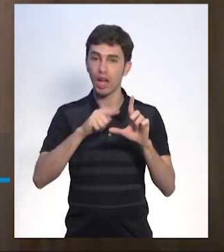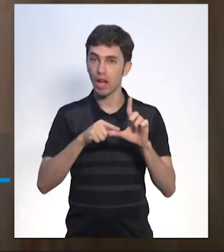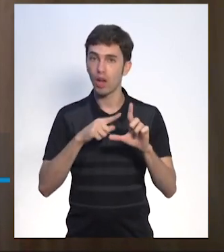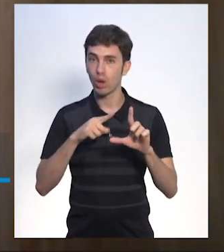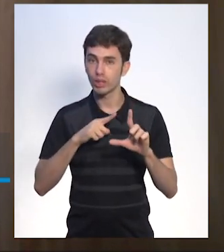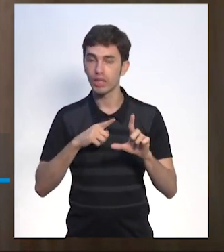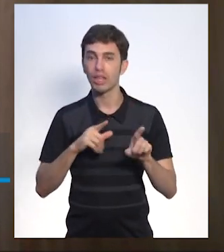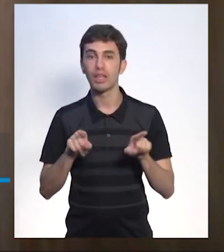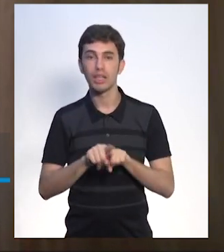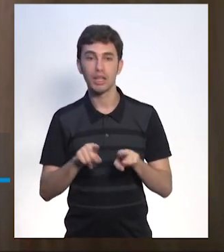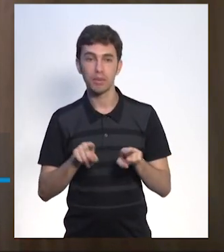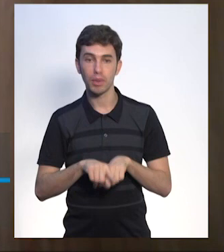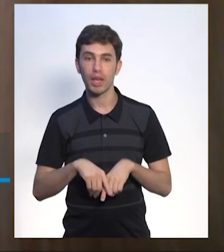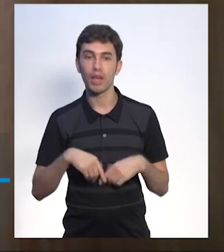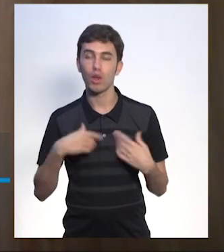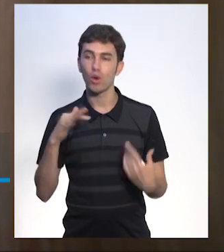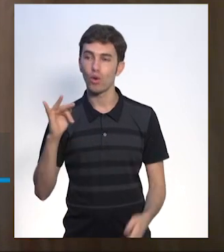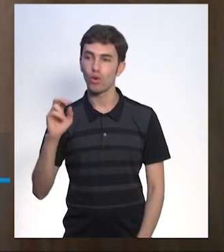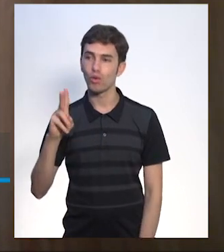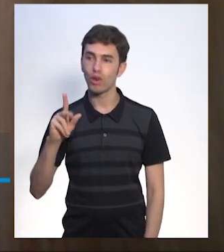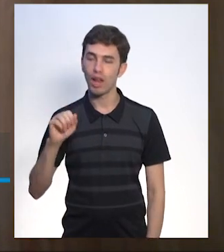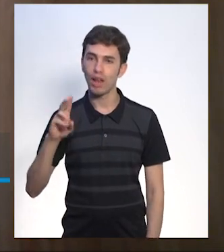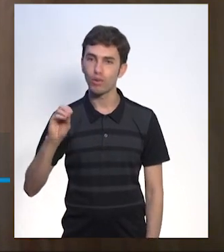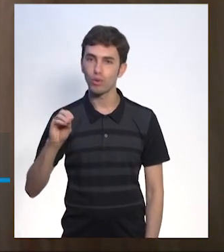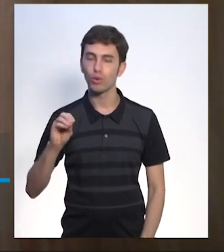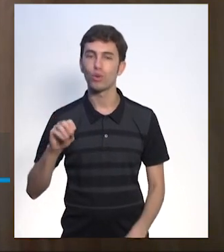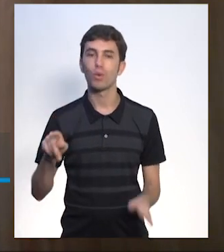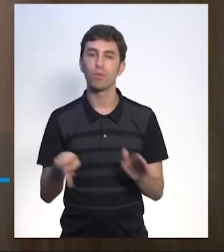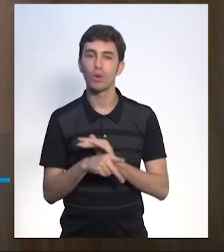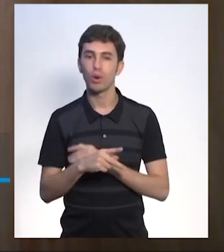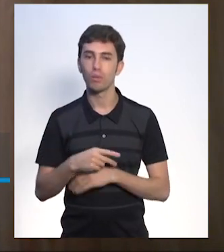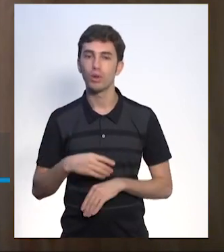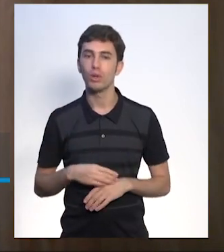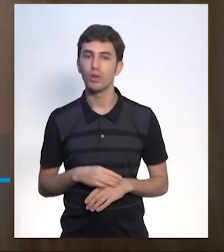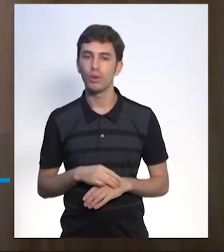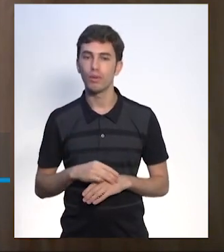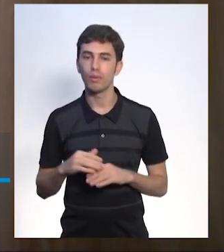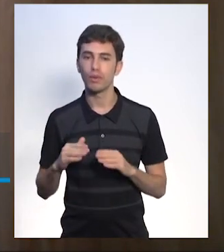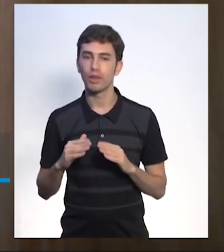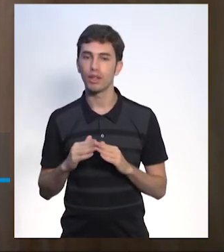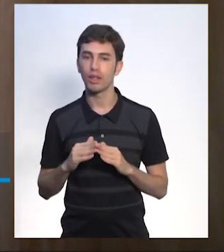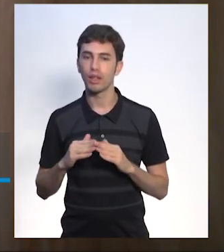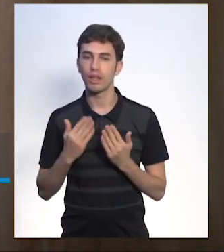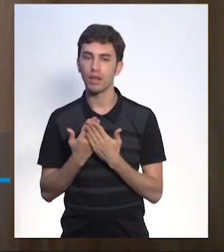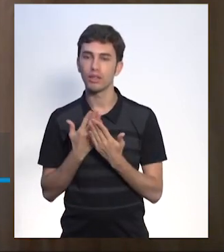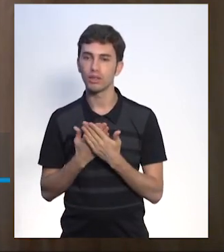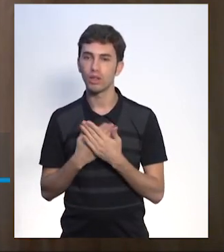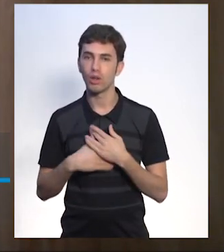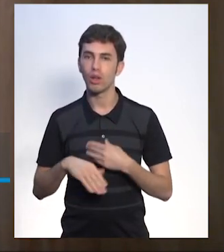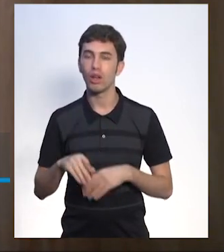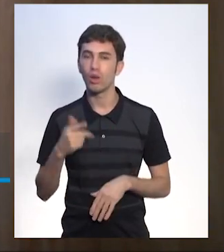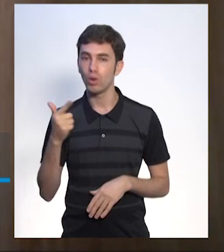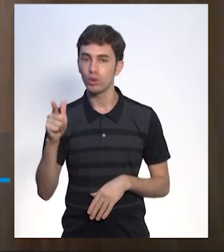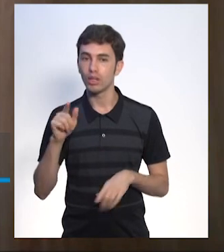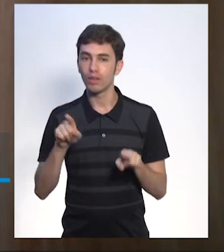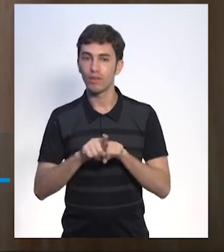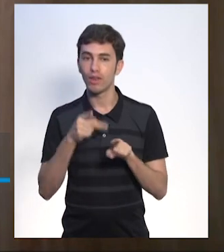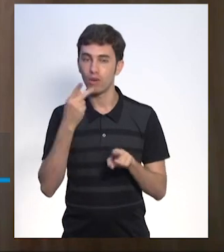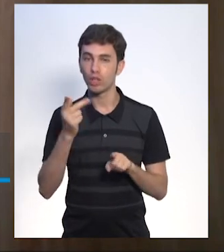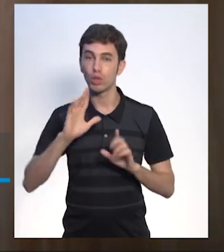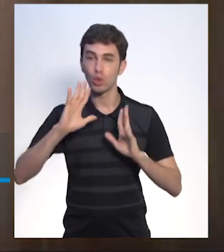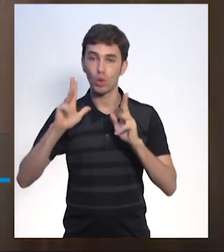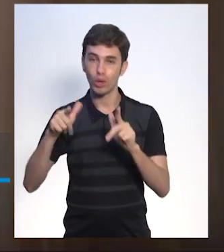e o Flávio, da Escola Fernando Campos Rosa, todas têm